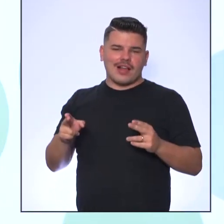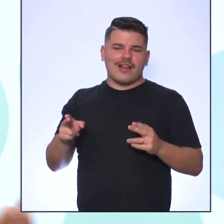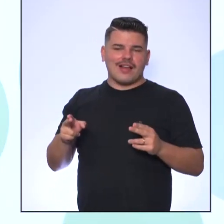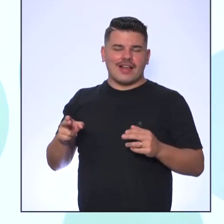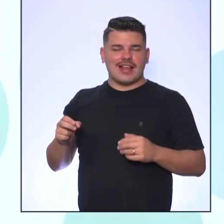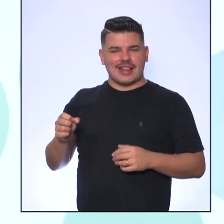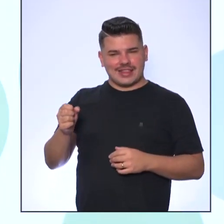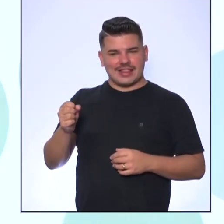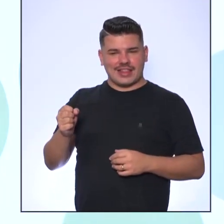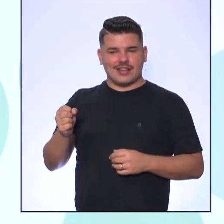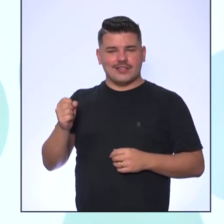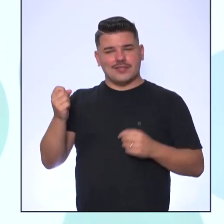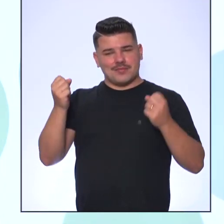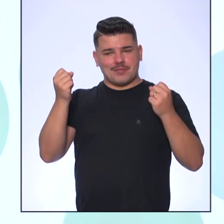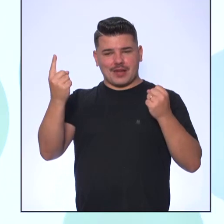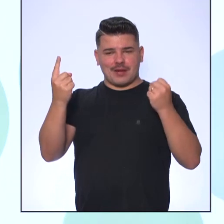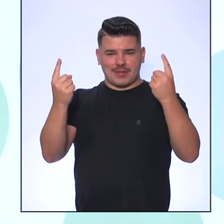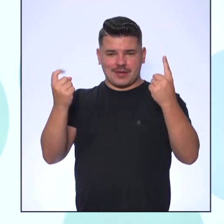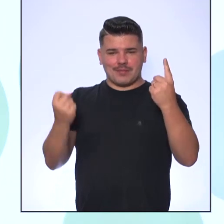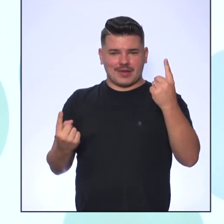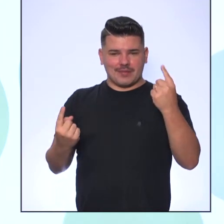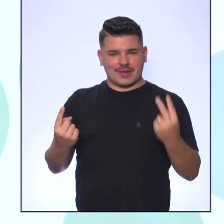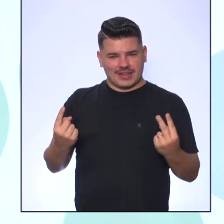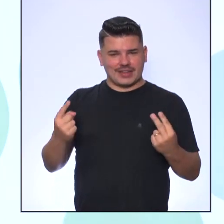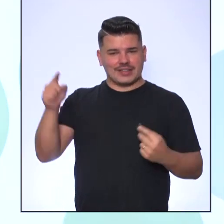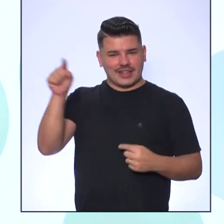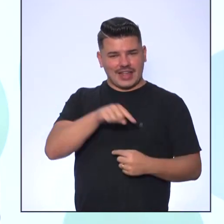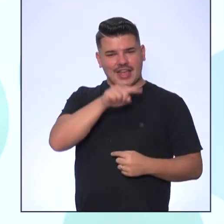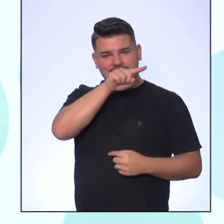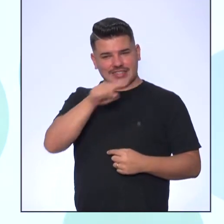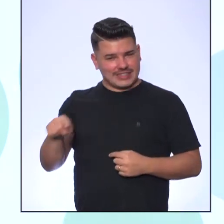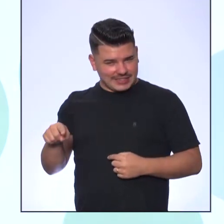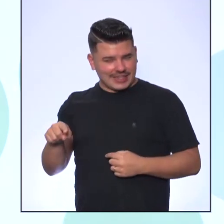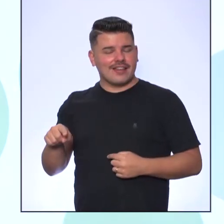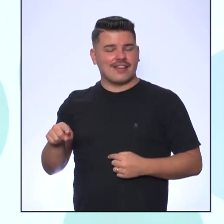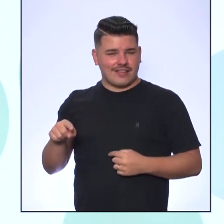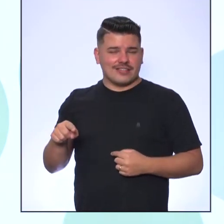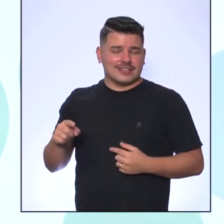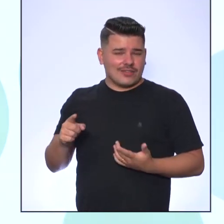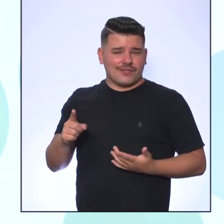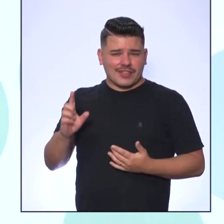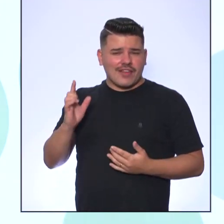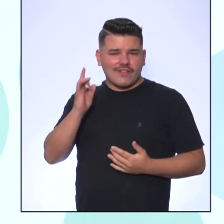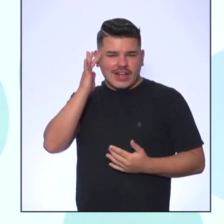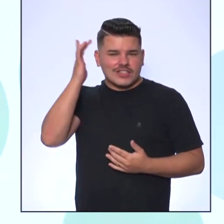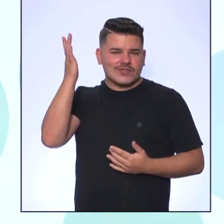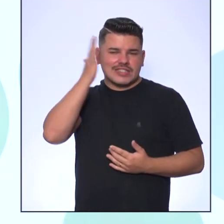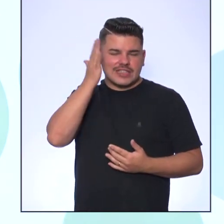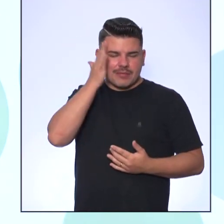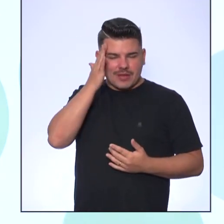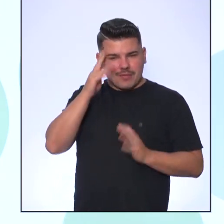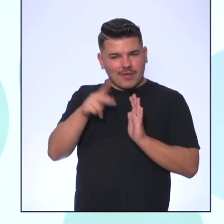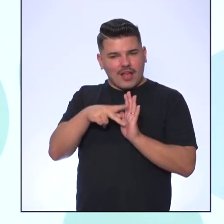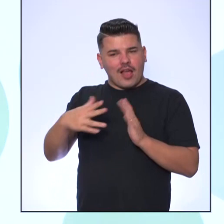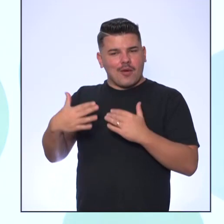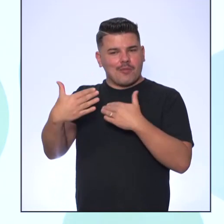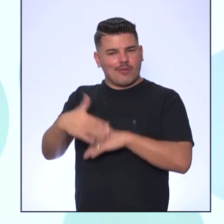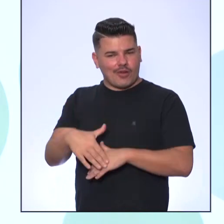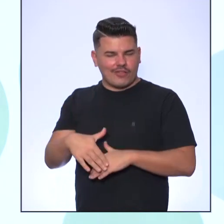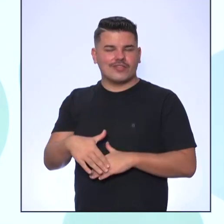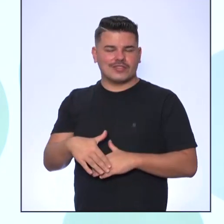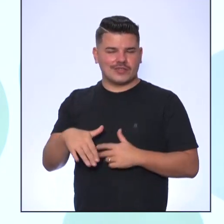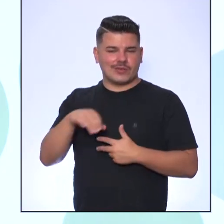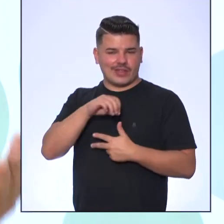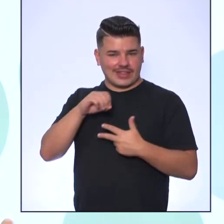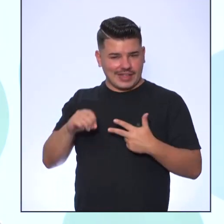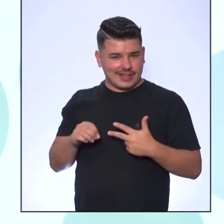tipo que a gente vive fazendo aí, né? E que aparece demais, né, dentro da prova do Enem, né? Então, hoje eu tentei trabalhar exatamente com essas